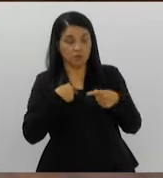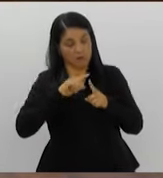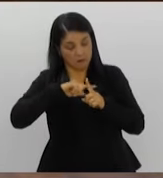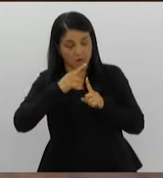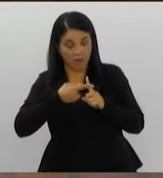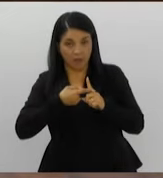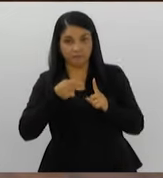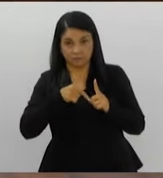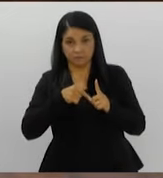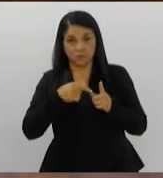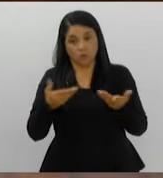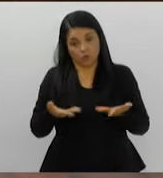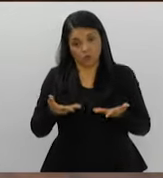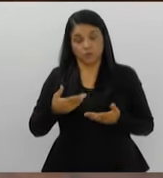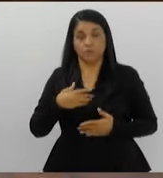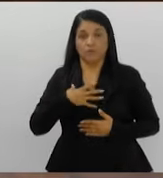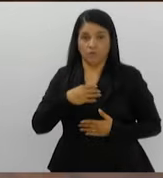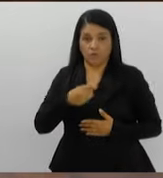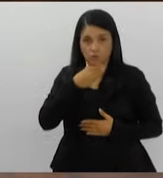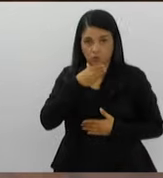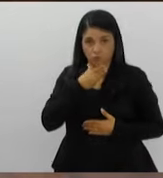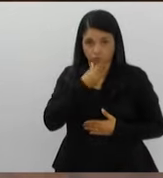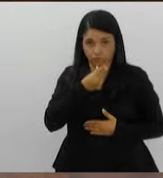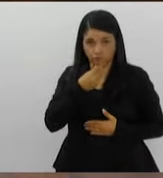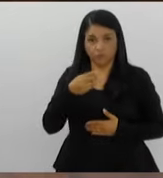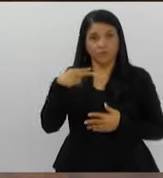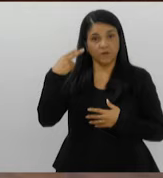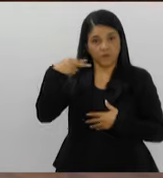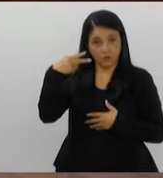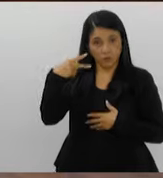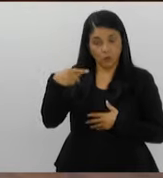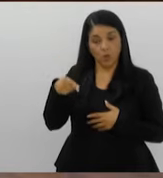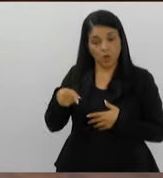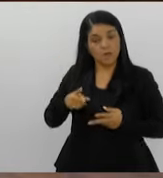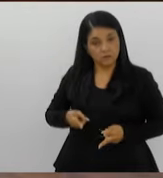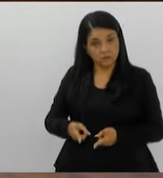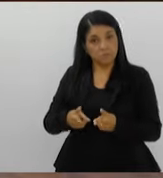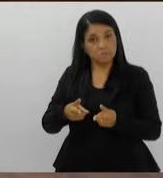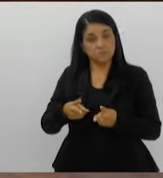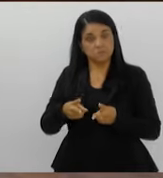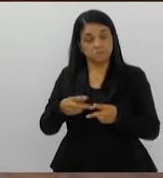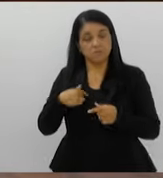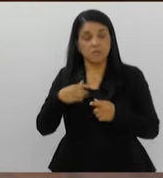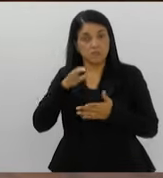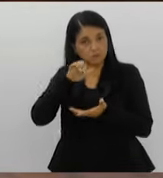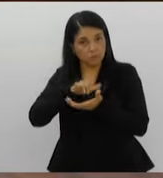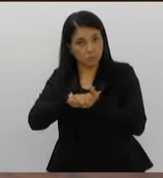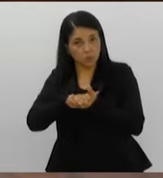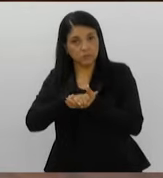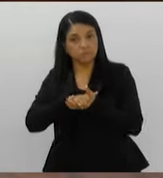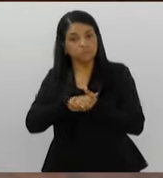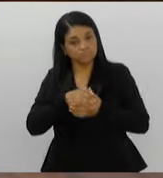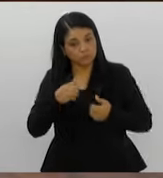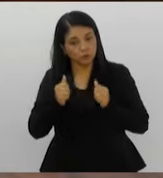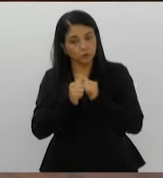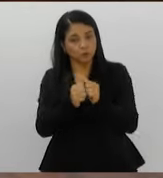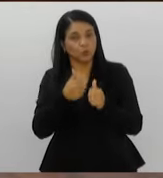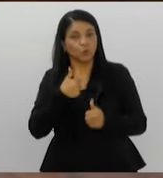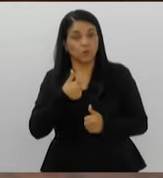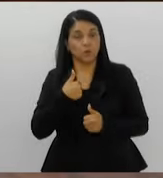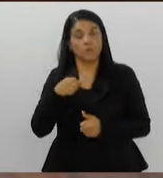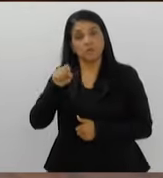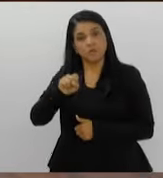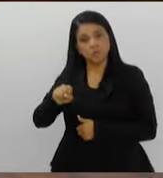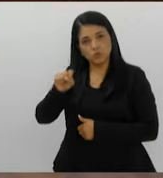hoje. Eu digo que ele nasceu porque ela rodou até os últimos dias. E minha sogra, uma